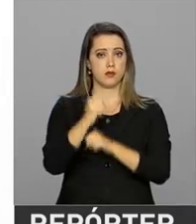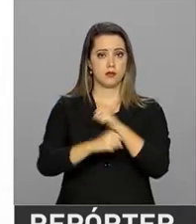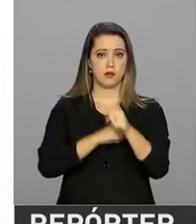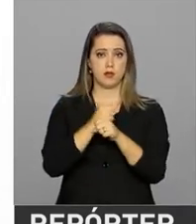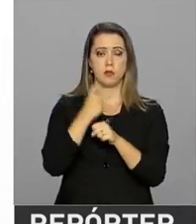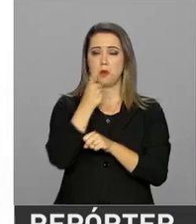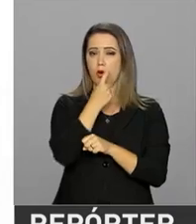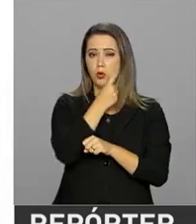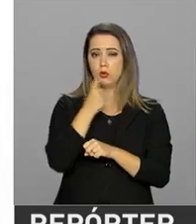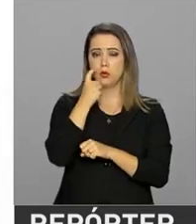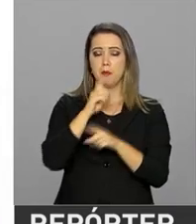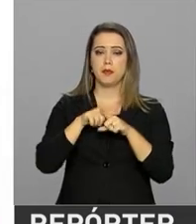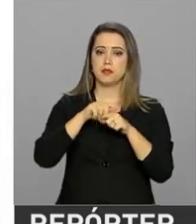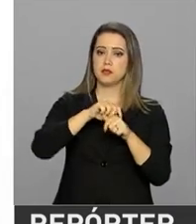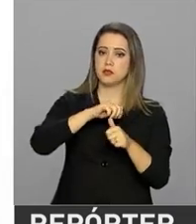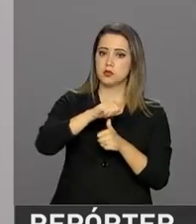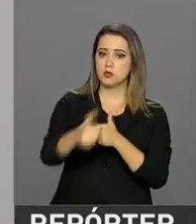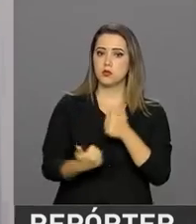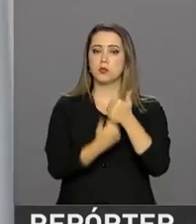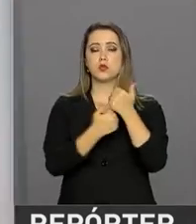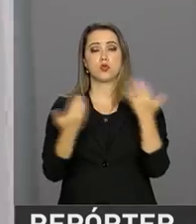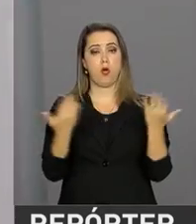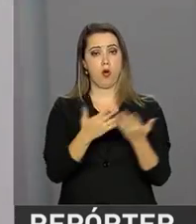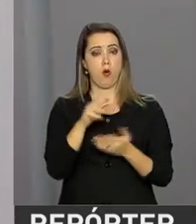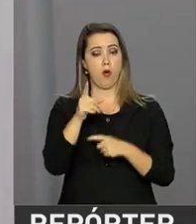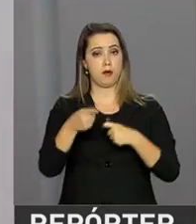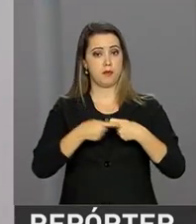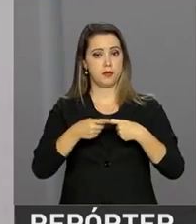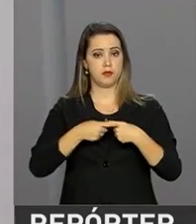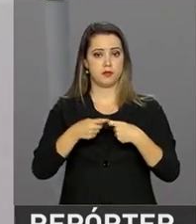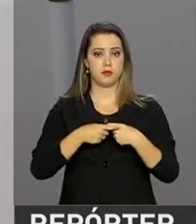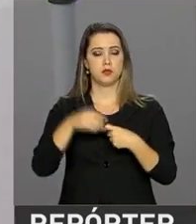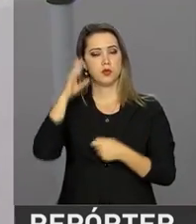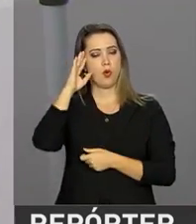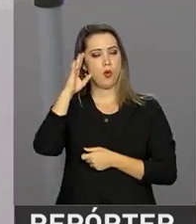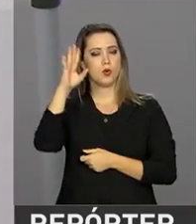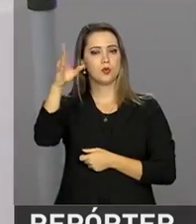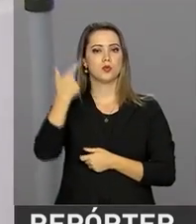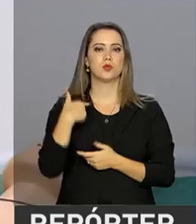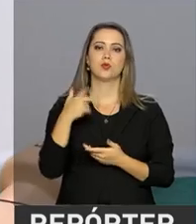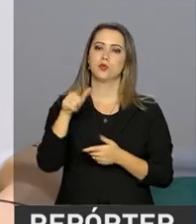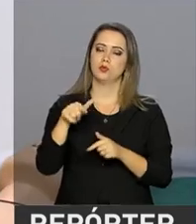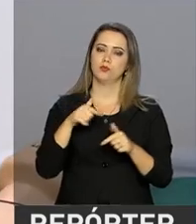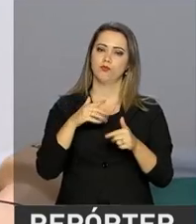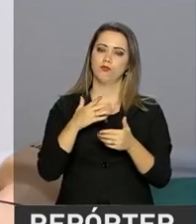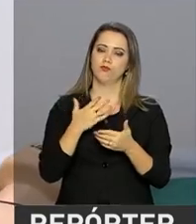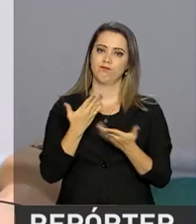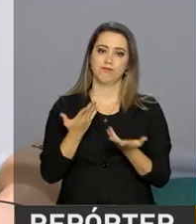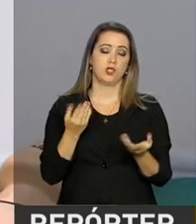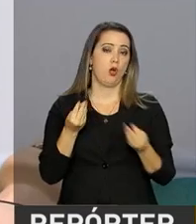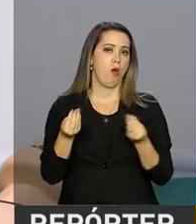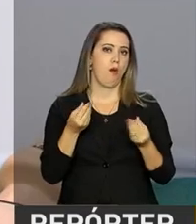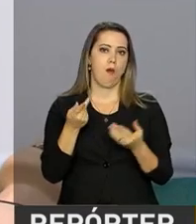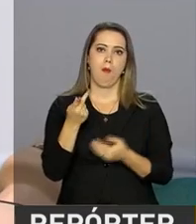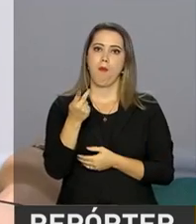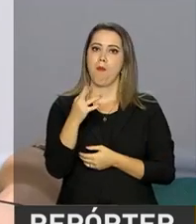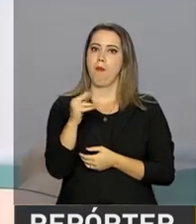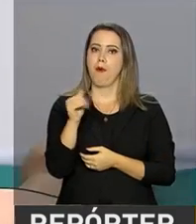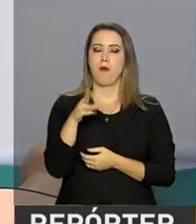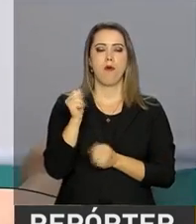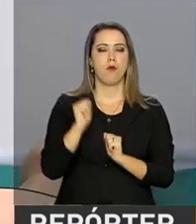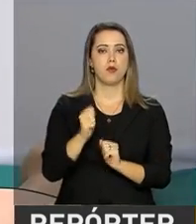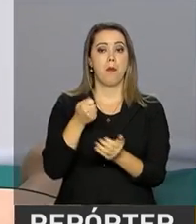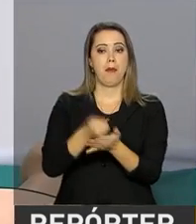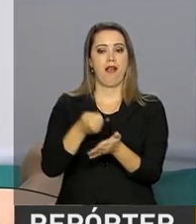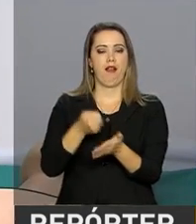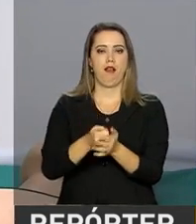o benefício para o curso de medicina e agora vai realizar o sonho profissional. Se não fosse o ProUni, não teria como não cursar medicina. O